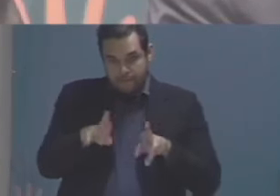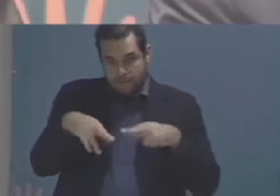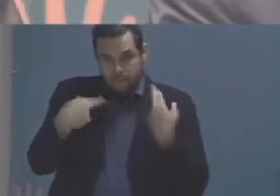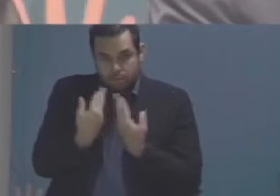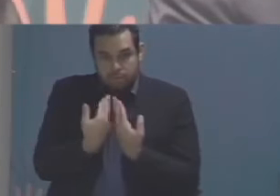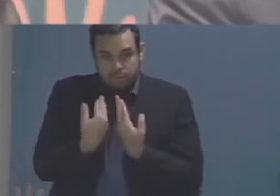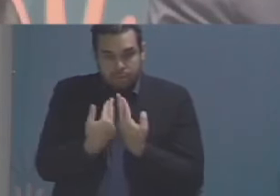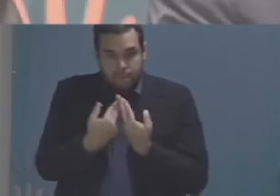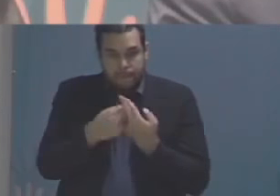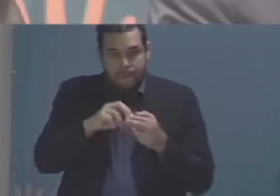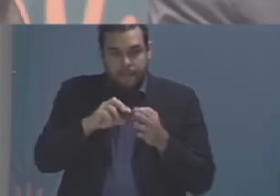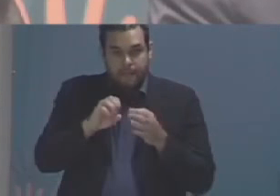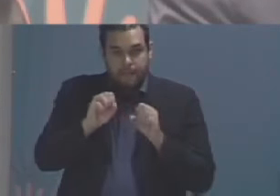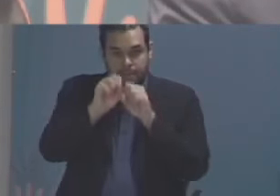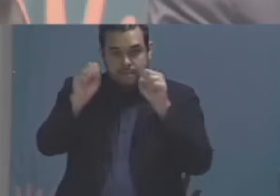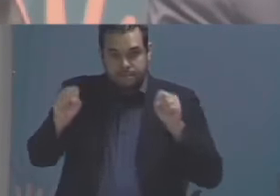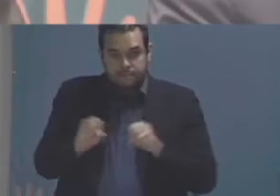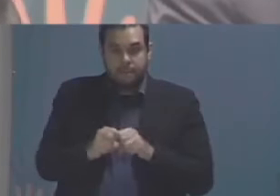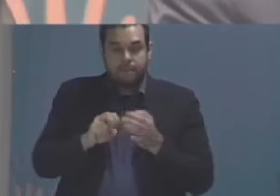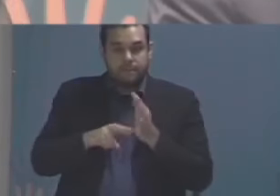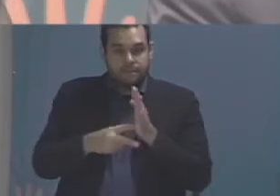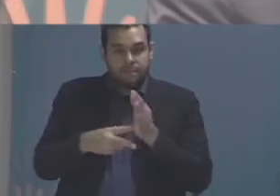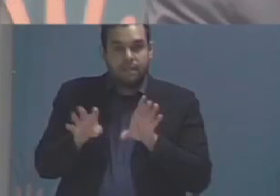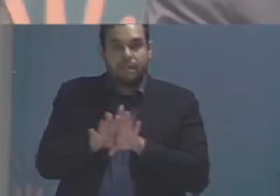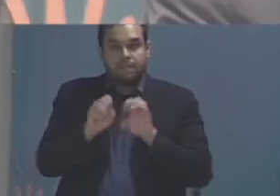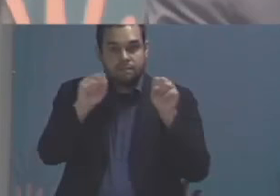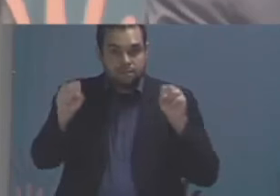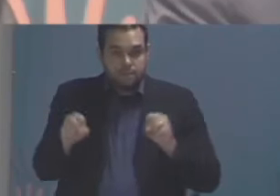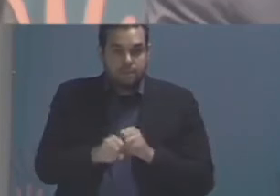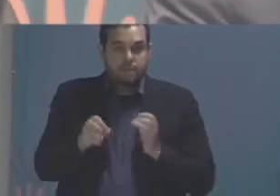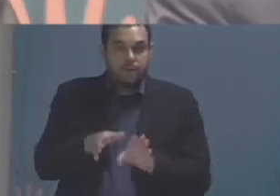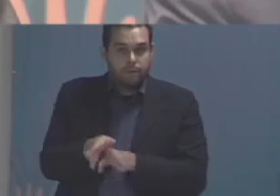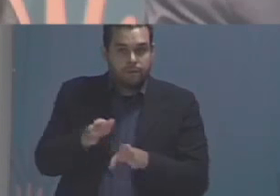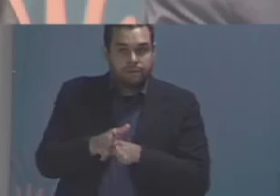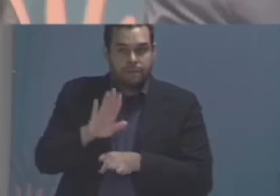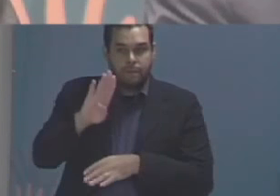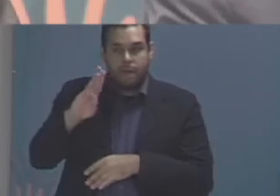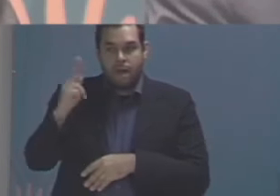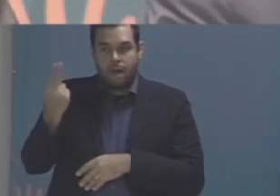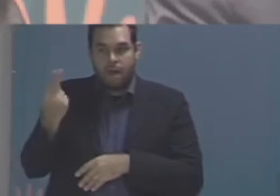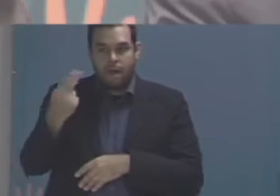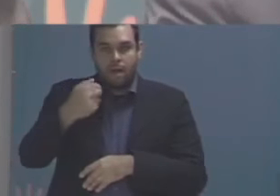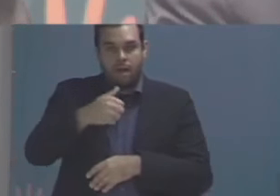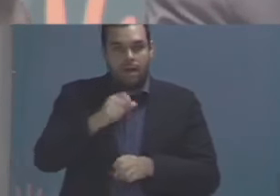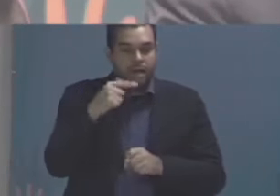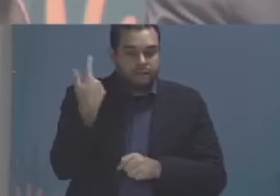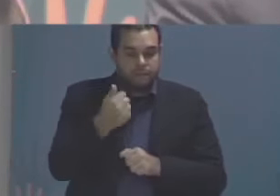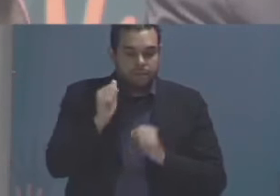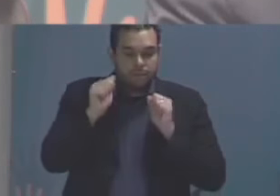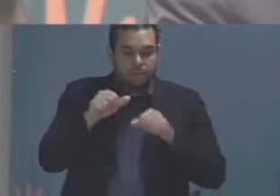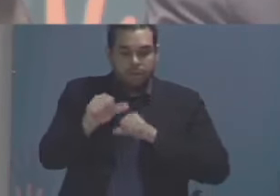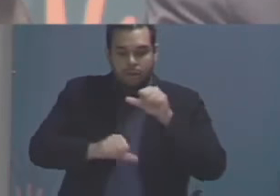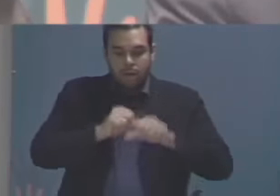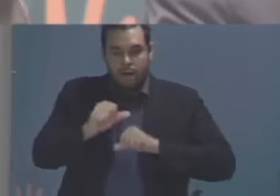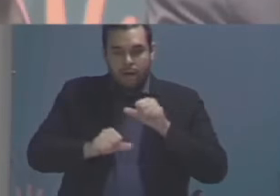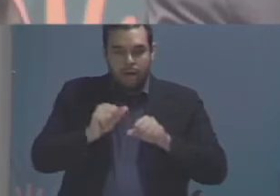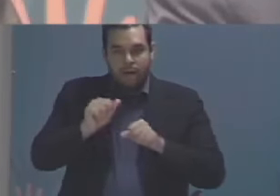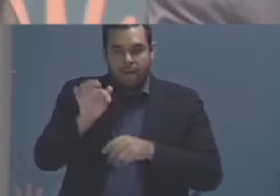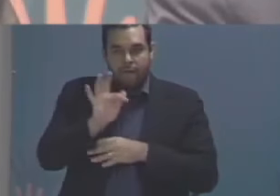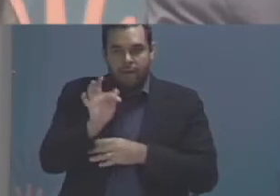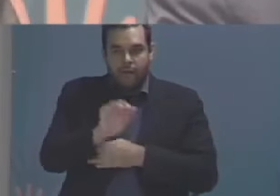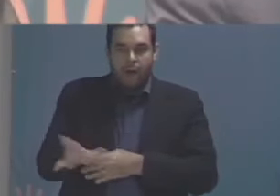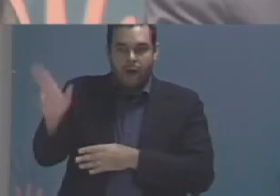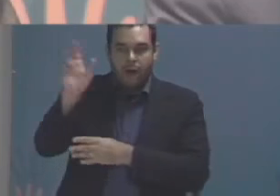sistema sindical e o sistema conselhos em Belo Horizonte, para que pudéssemos refundar a Federação Nacional dos